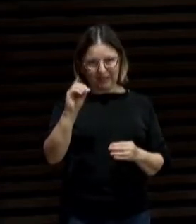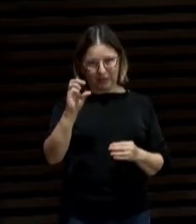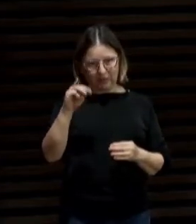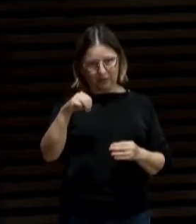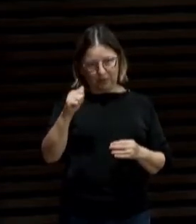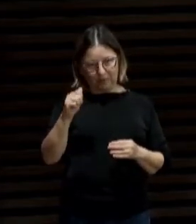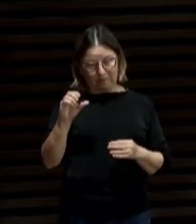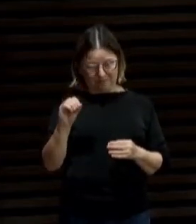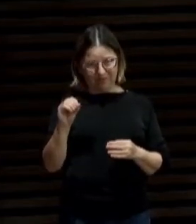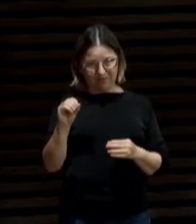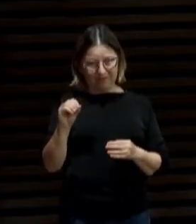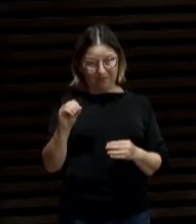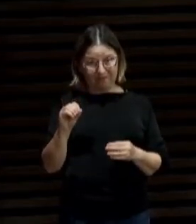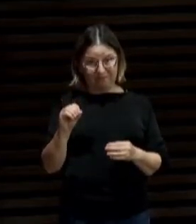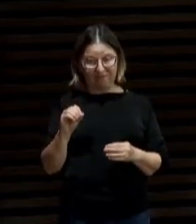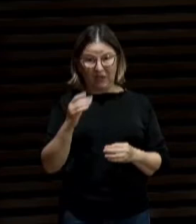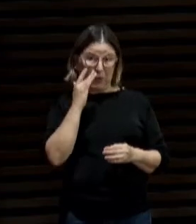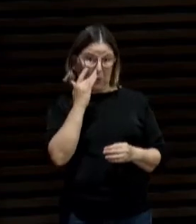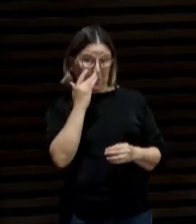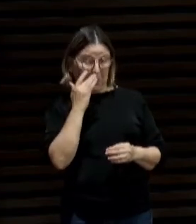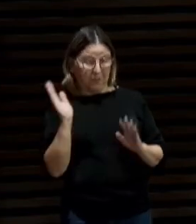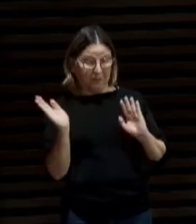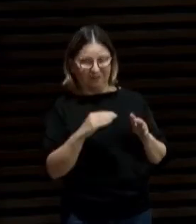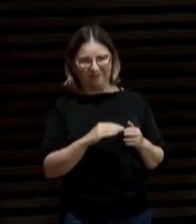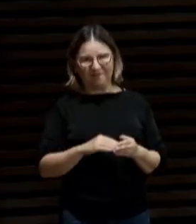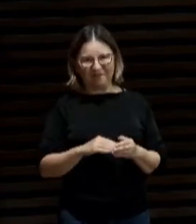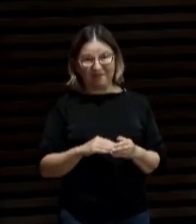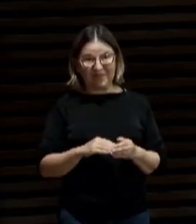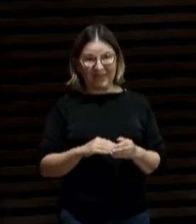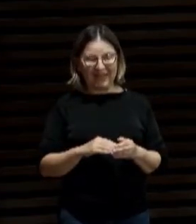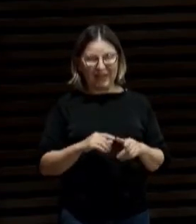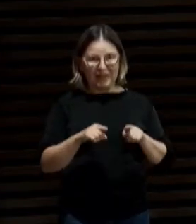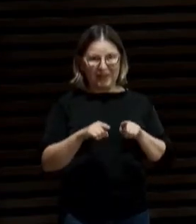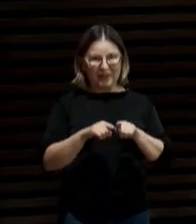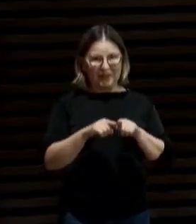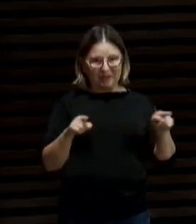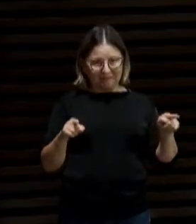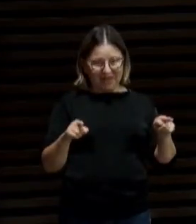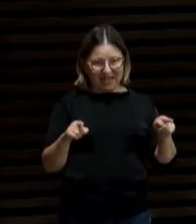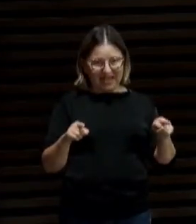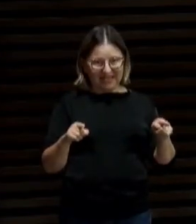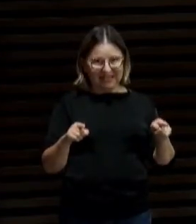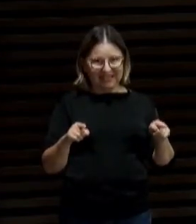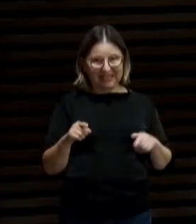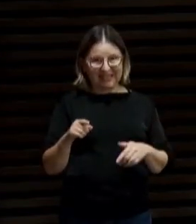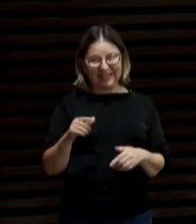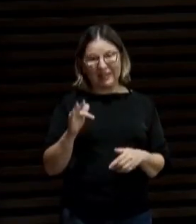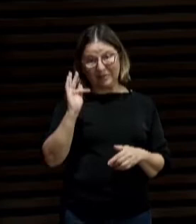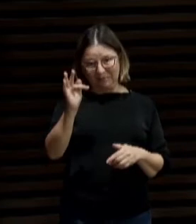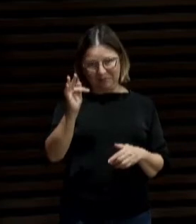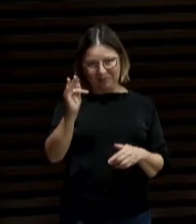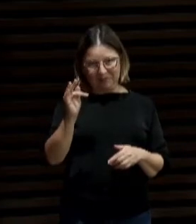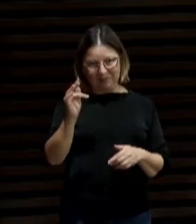tenda aqui, esse tabernáculo, nós vamos trocar. Nós vamos ganhar um edifício. Casa não feita